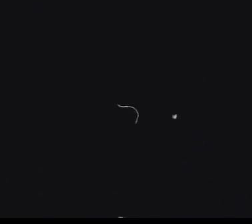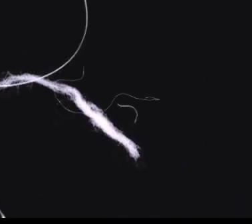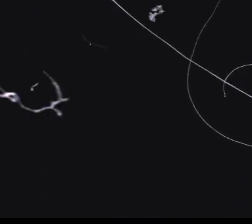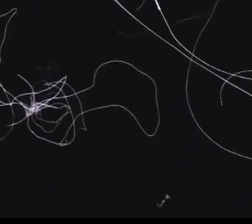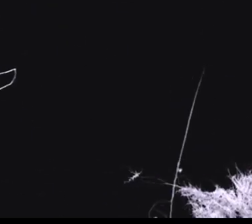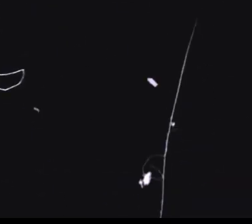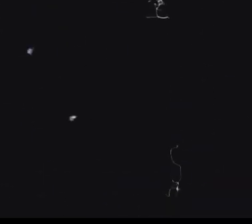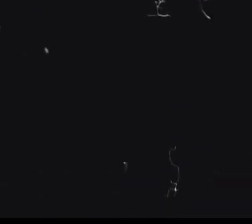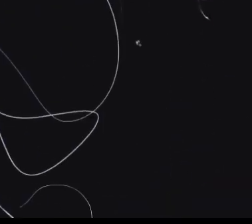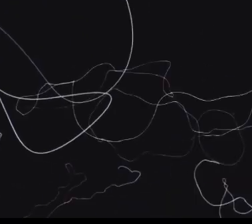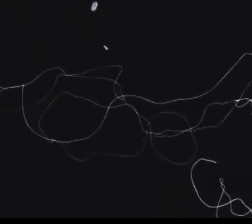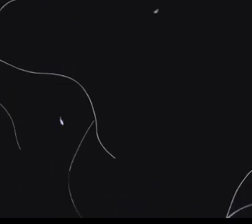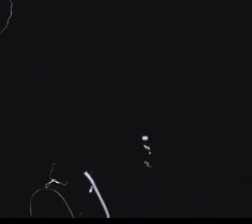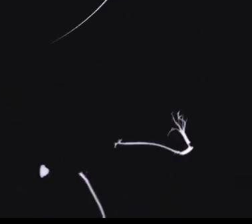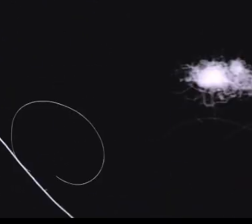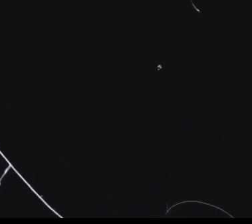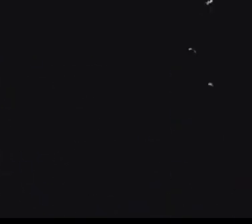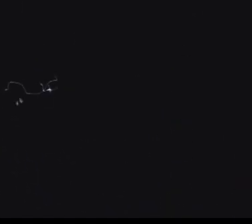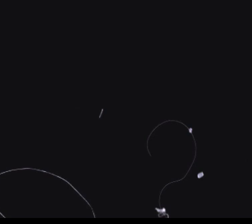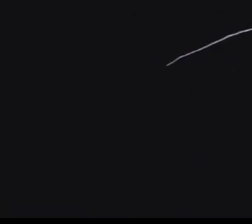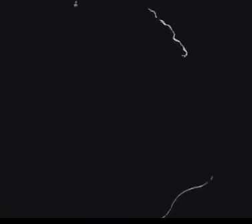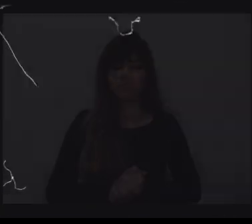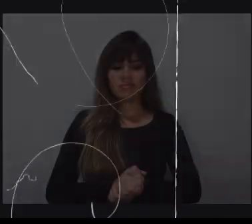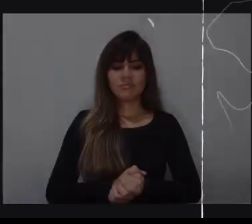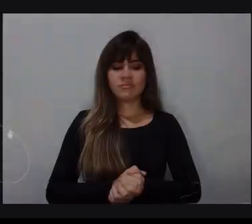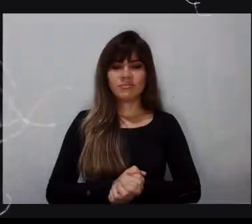Foto do espetáculo O Camaleão e a Liberdade,